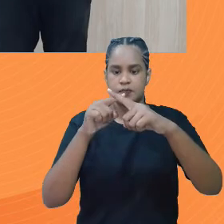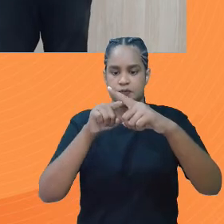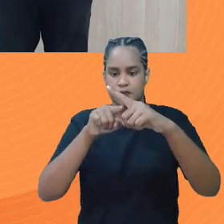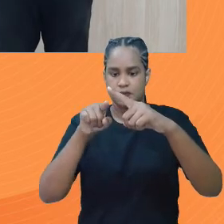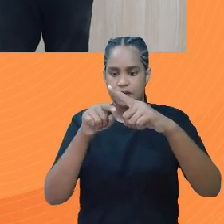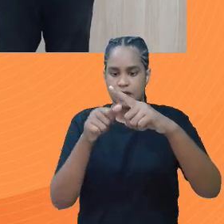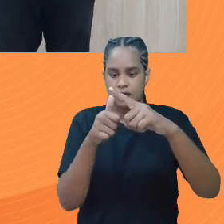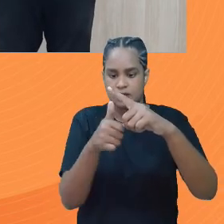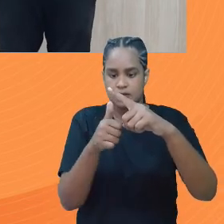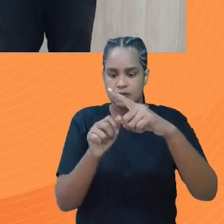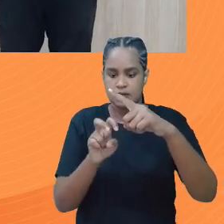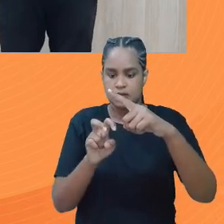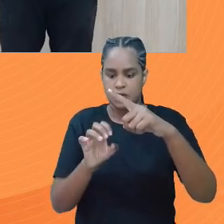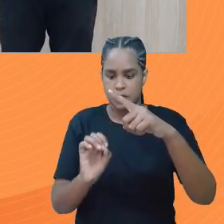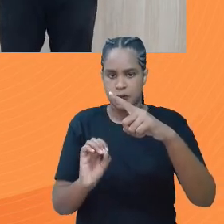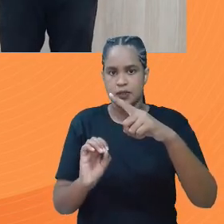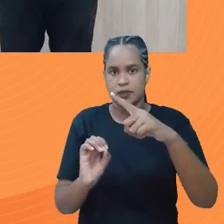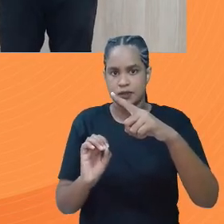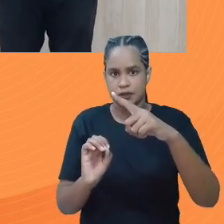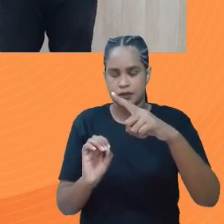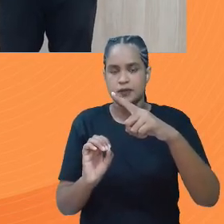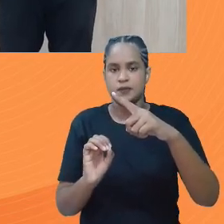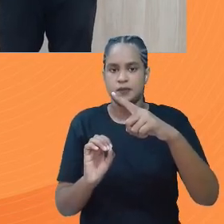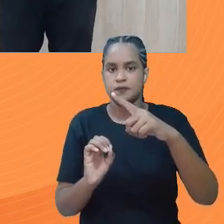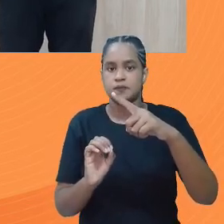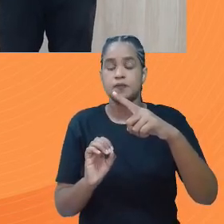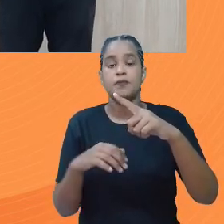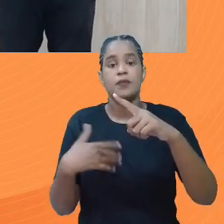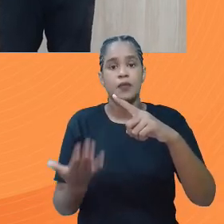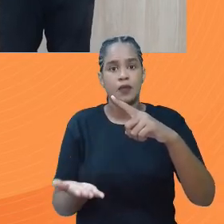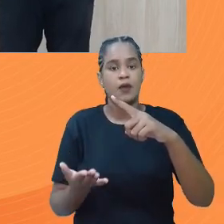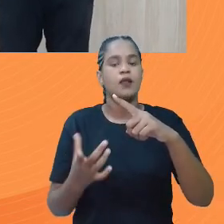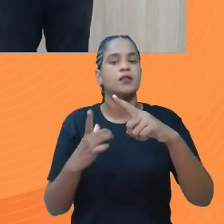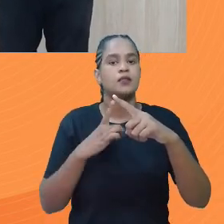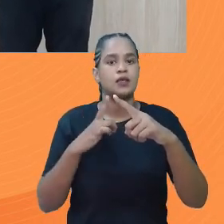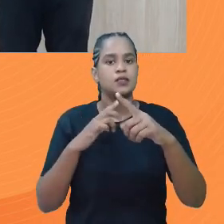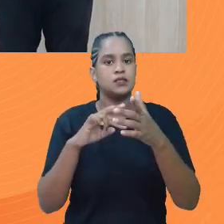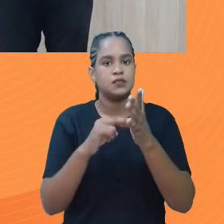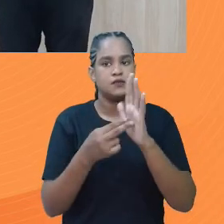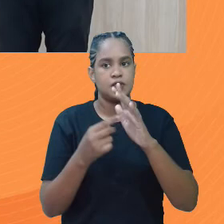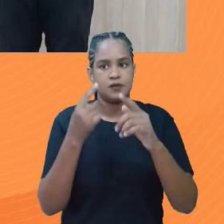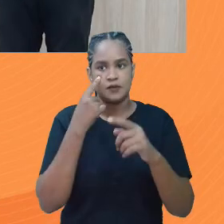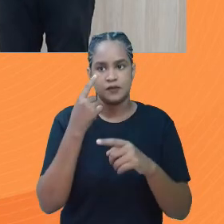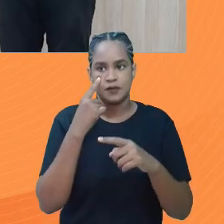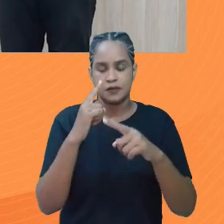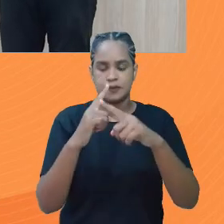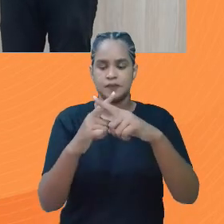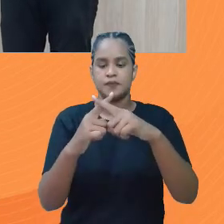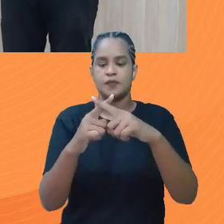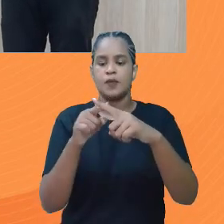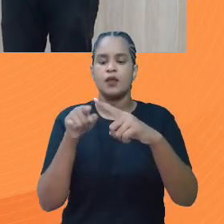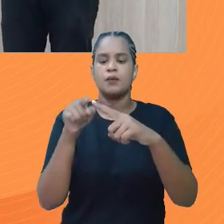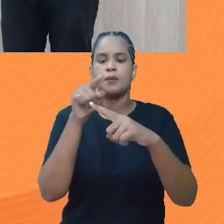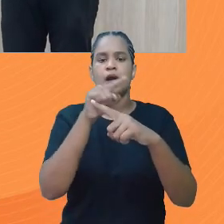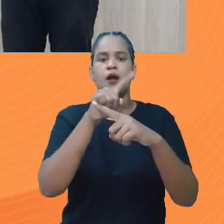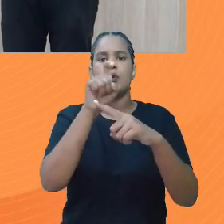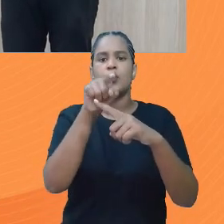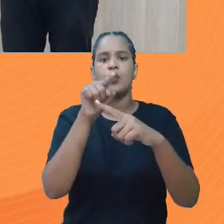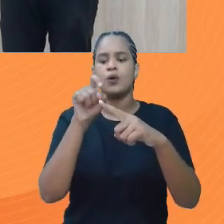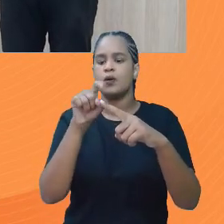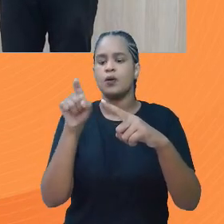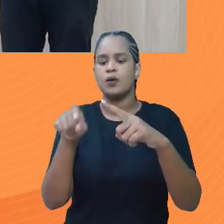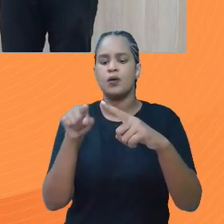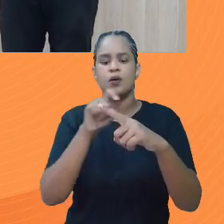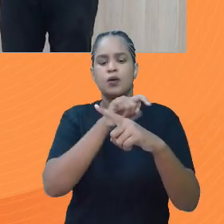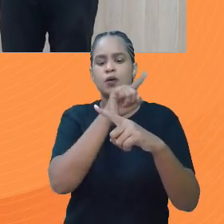marca 150 graus, tá bom? Então, pela definição de ângulos opostos pelo vértice, eu consigo encontrar